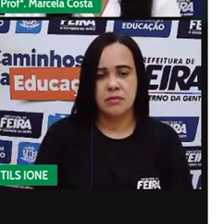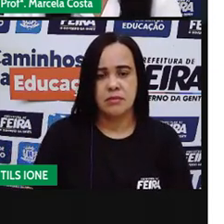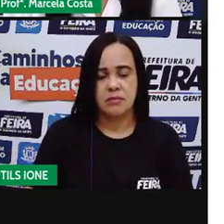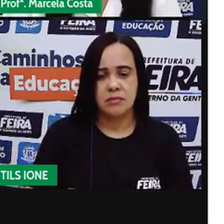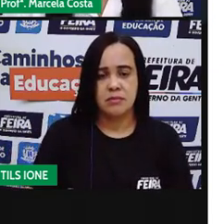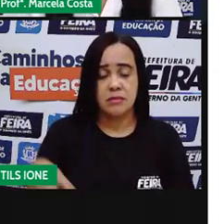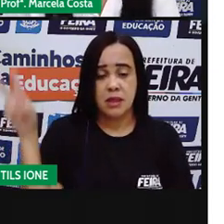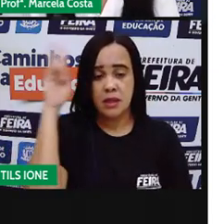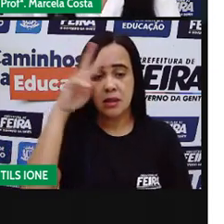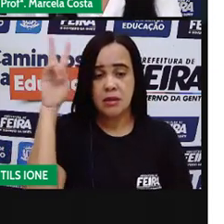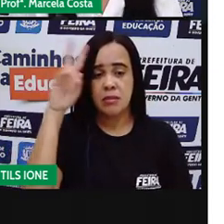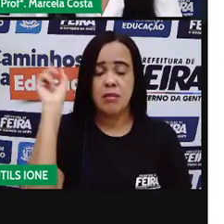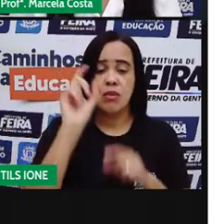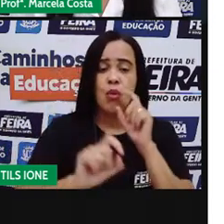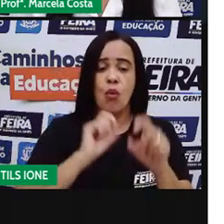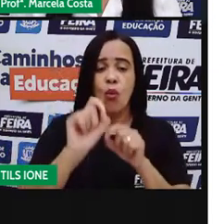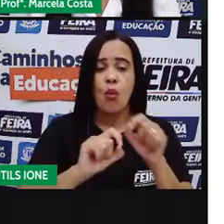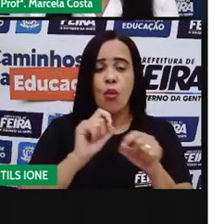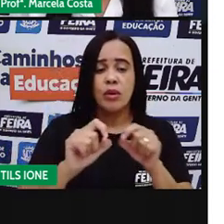Lembrando